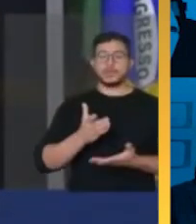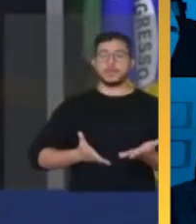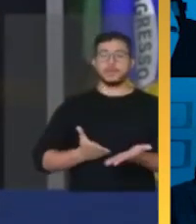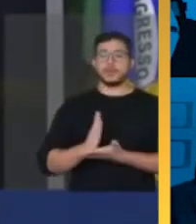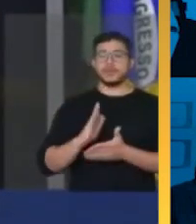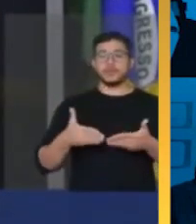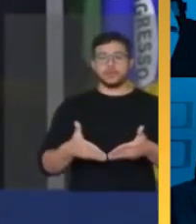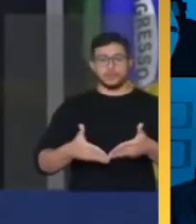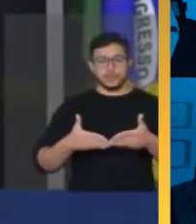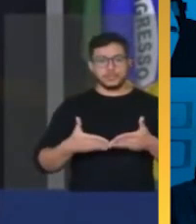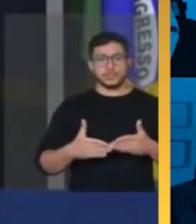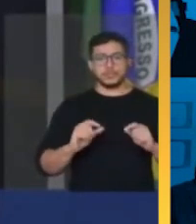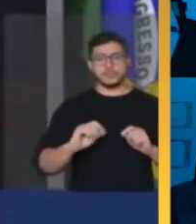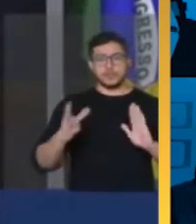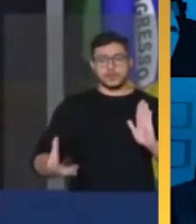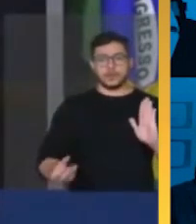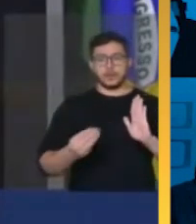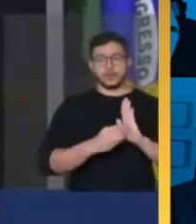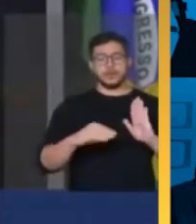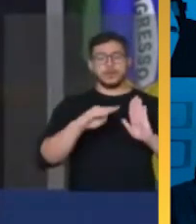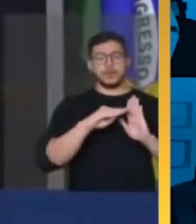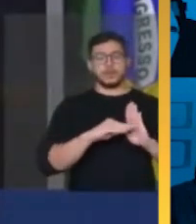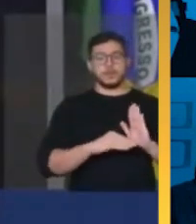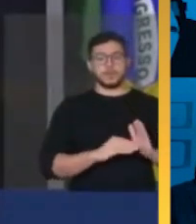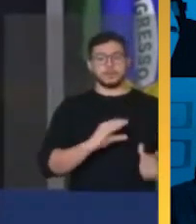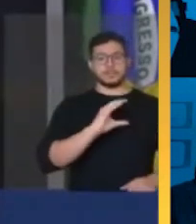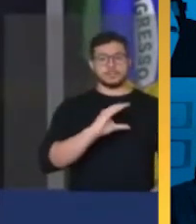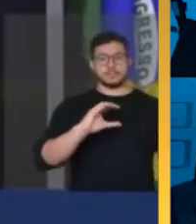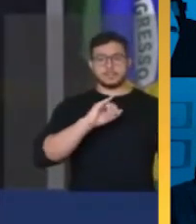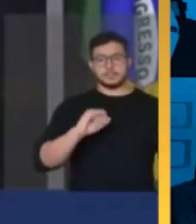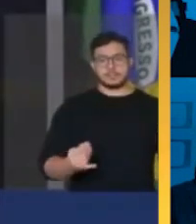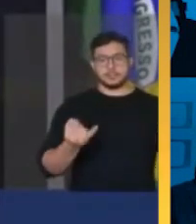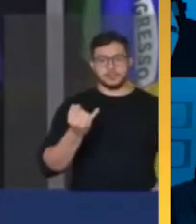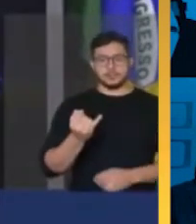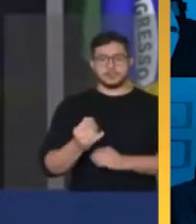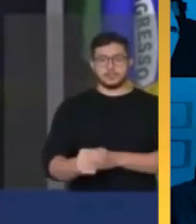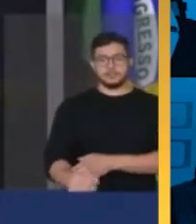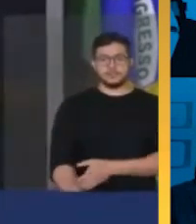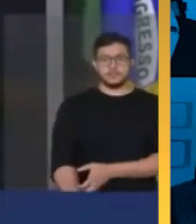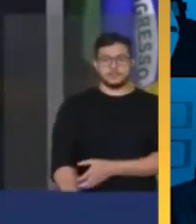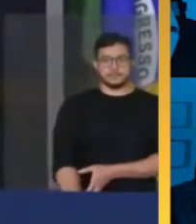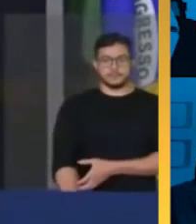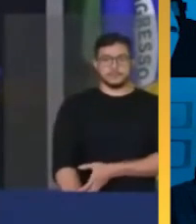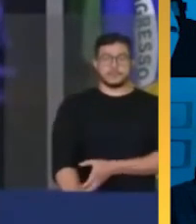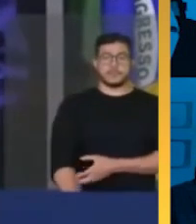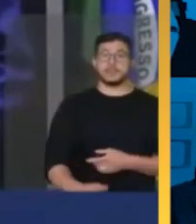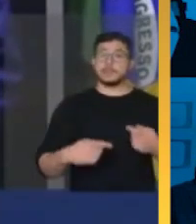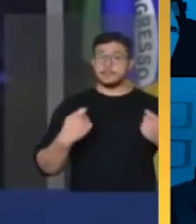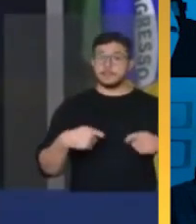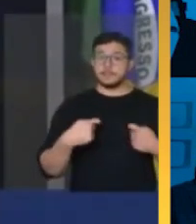um requerimento extra pauta de inclusão na CCJ. E eu quero agradecer. Eram necessários apenas